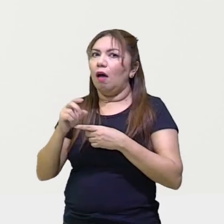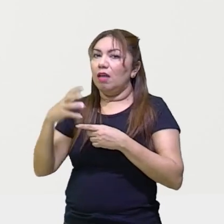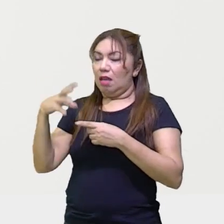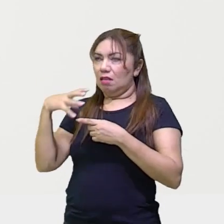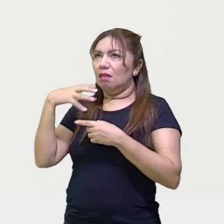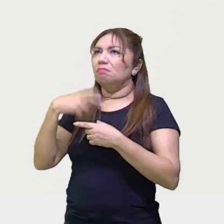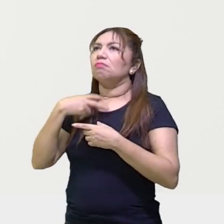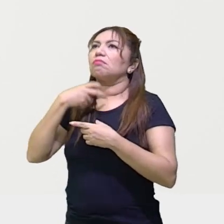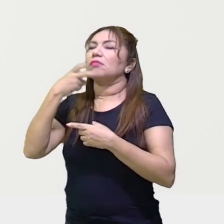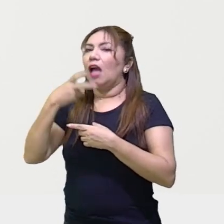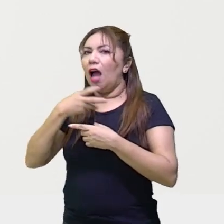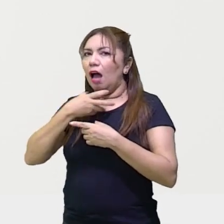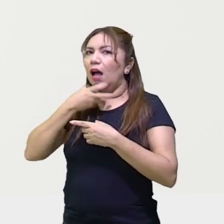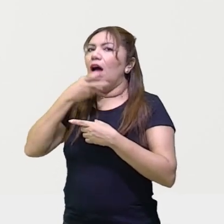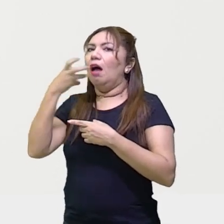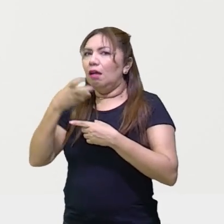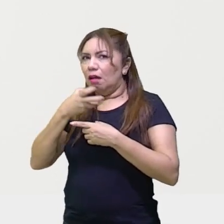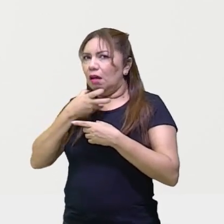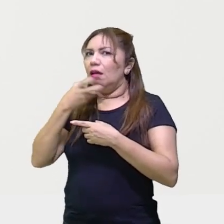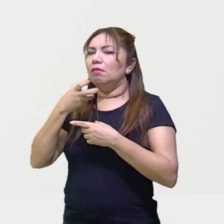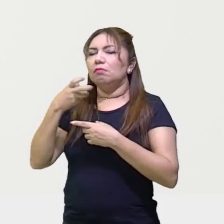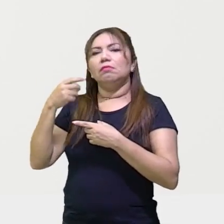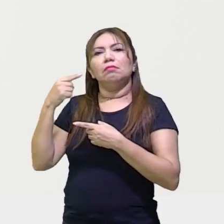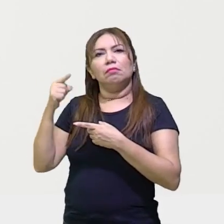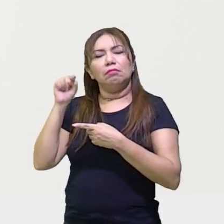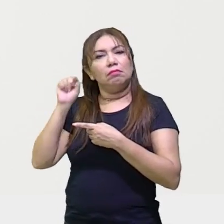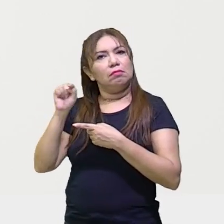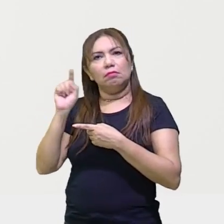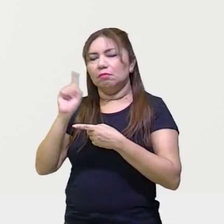nasalização. Ele não é acento gráfico, ok?